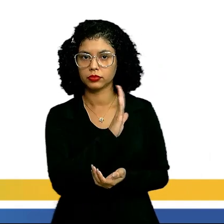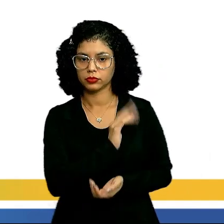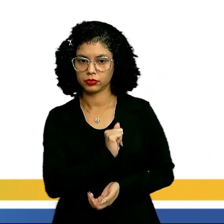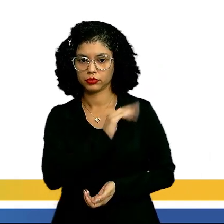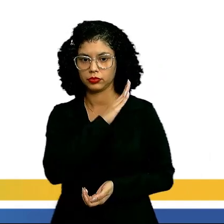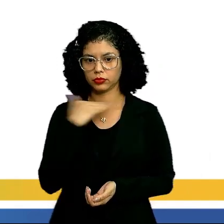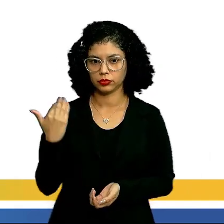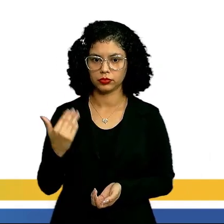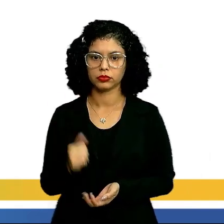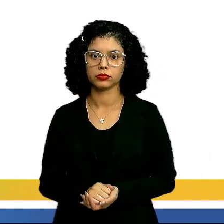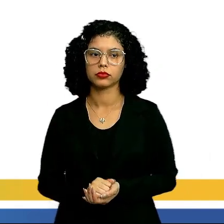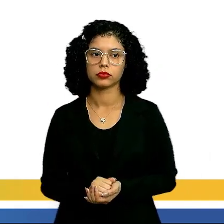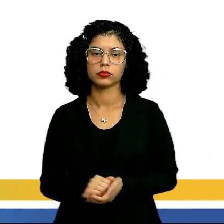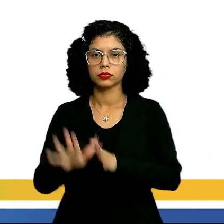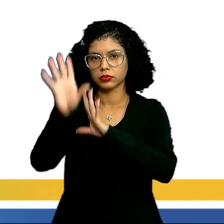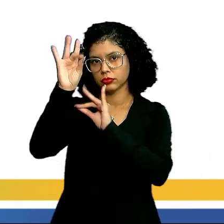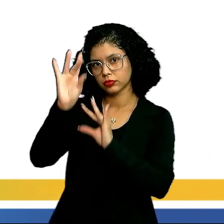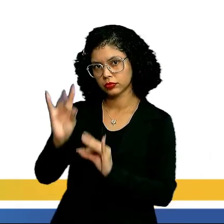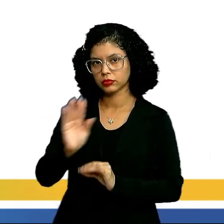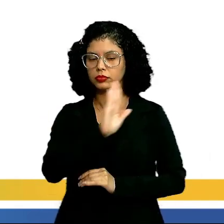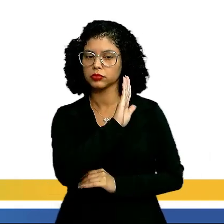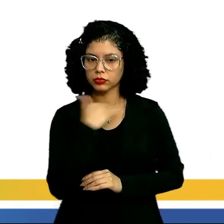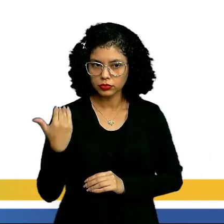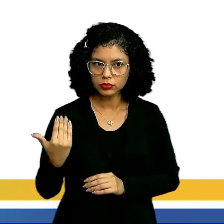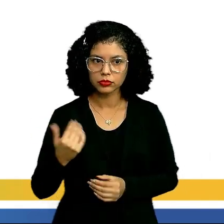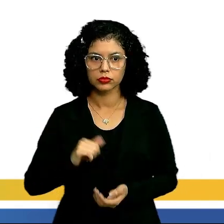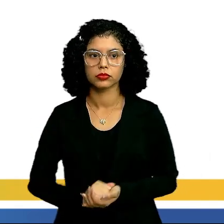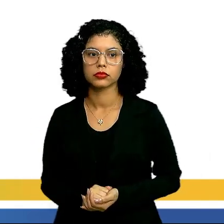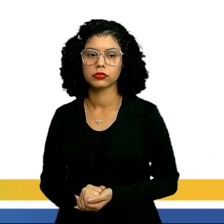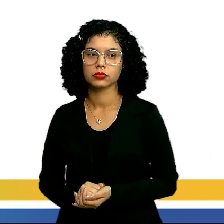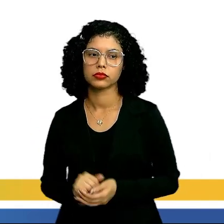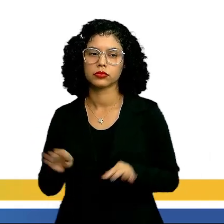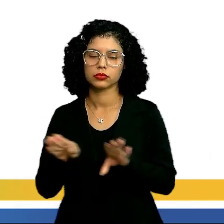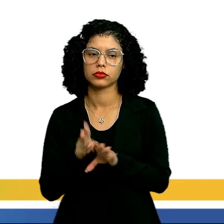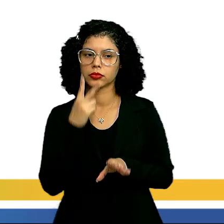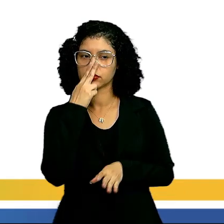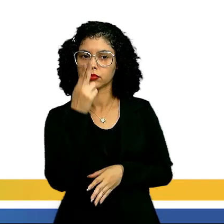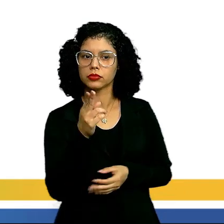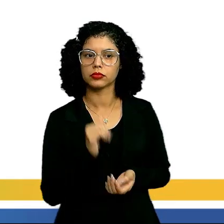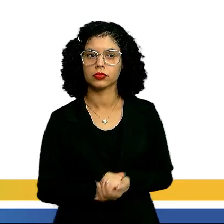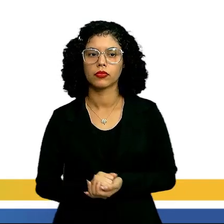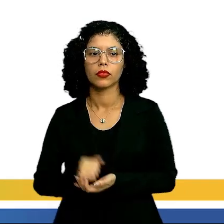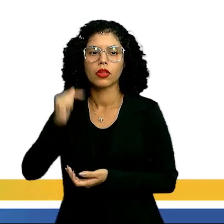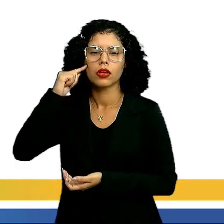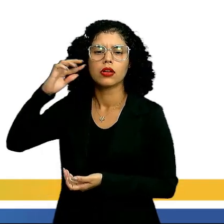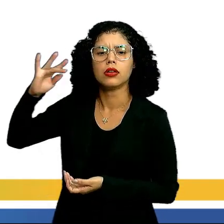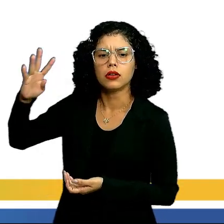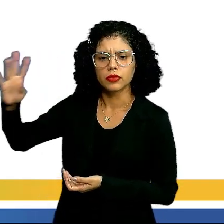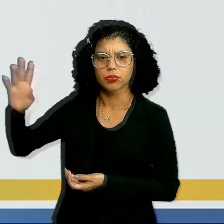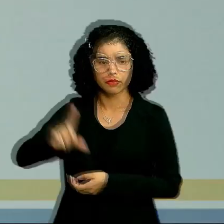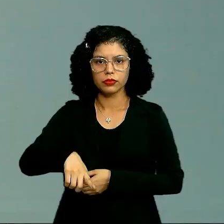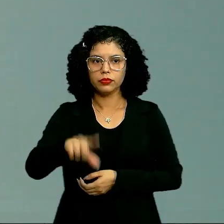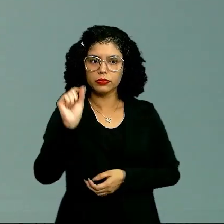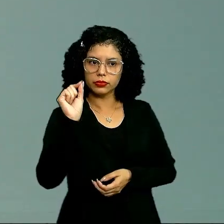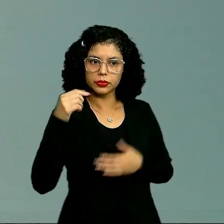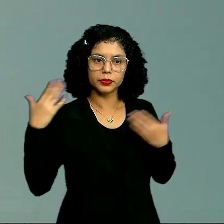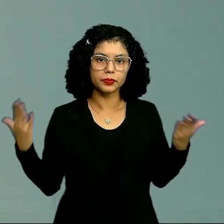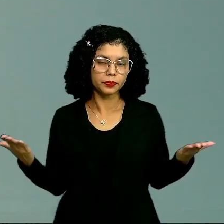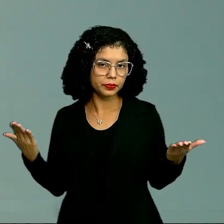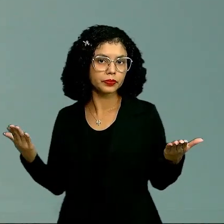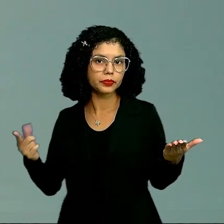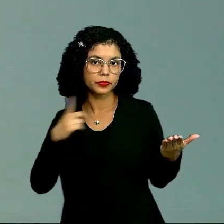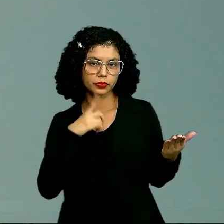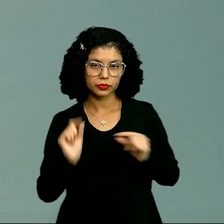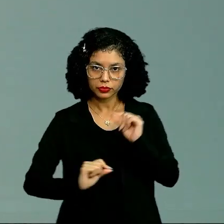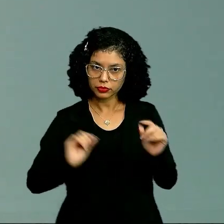e a morte, eu vou dar ênfase aí na morte, porque ela aparece como desilusões e soluções. Quer dizer,